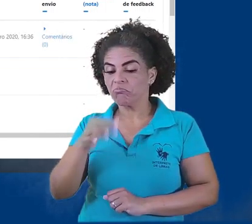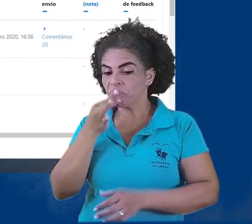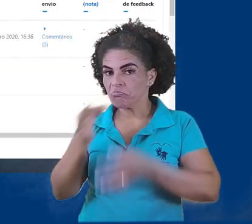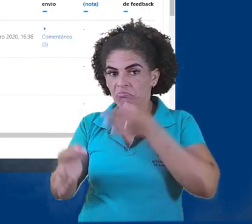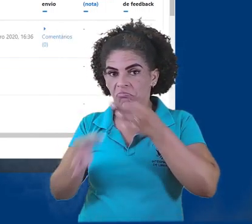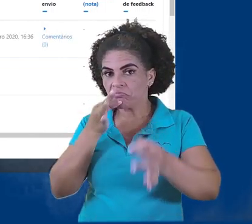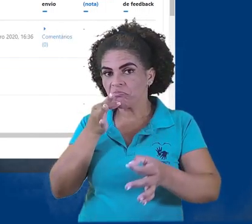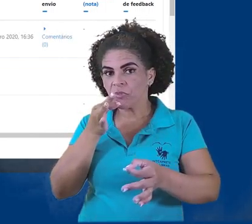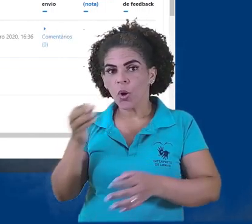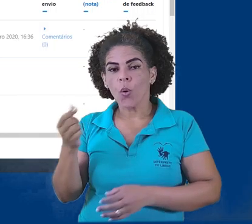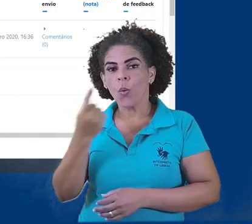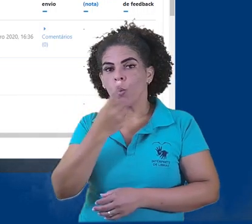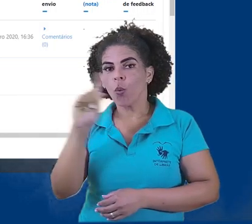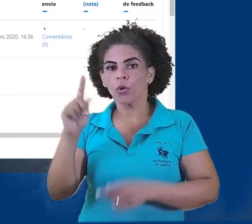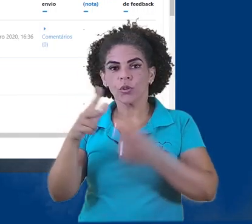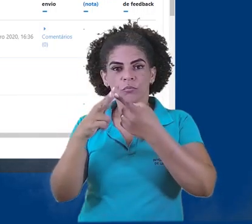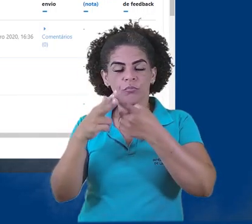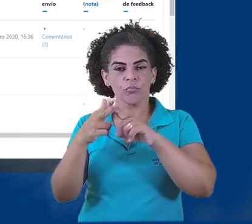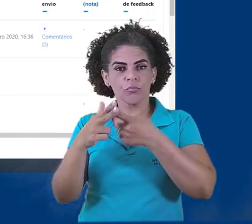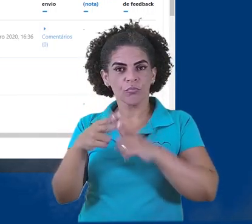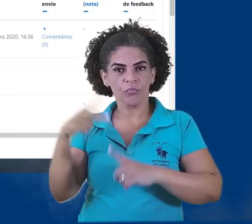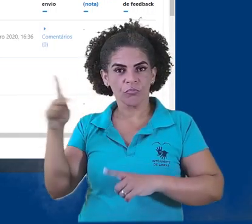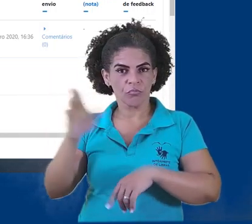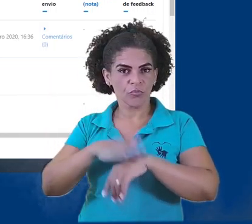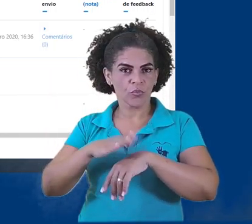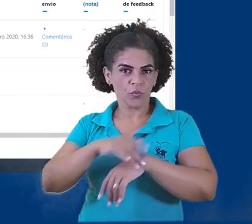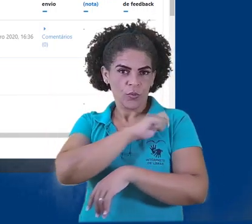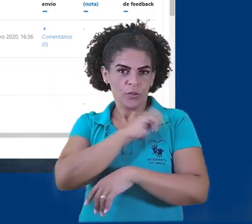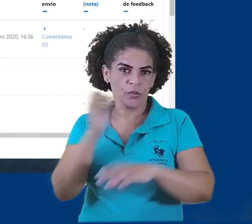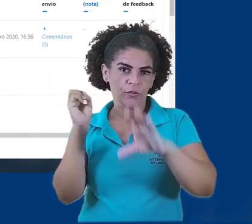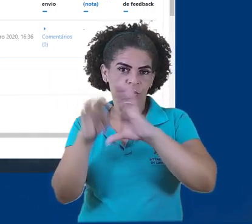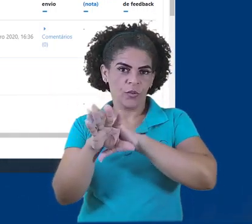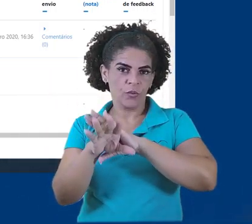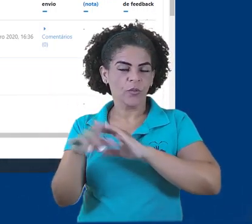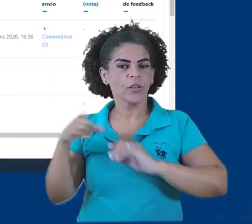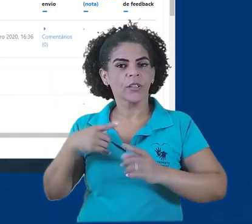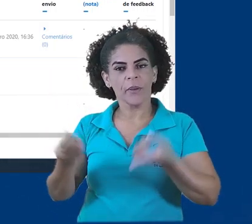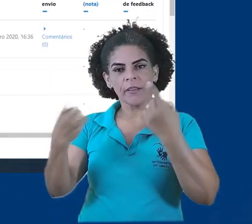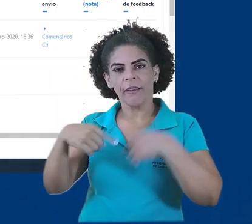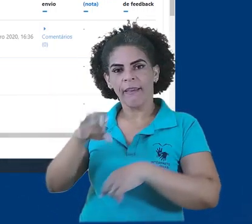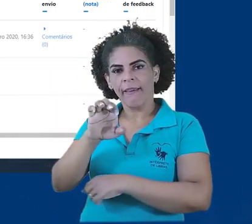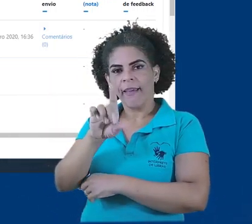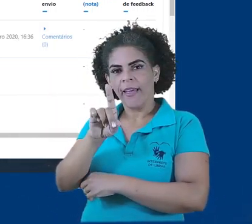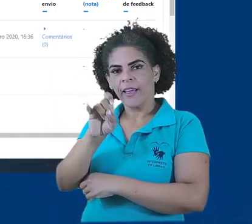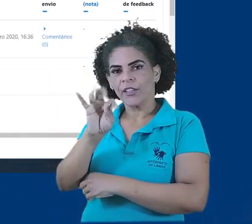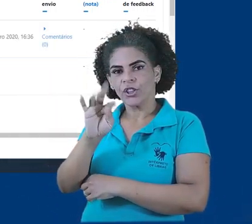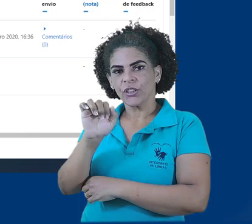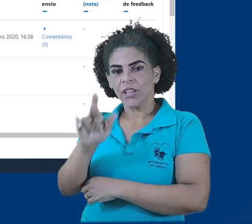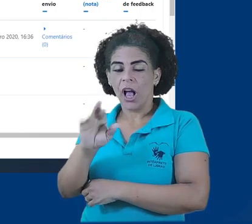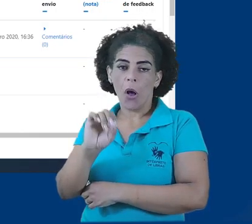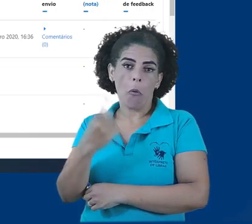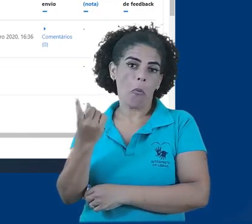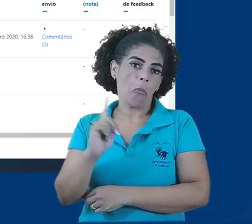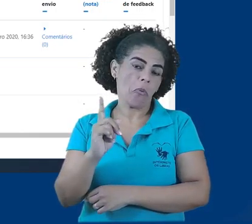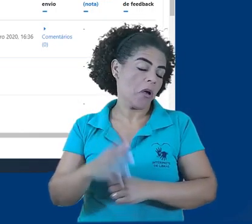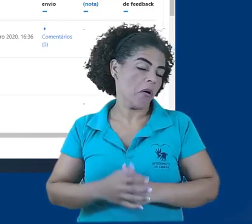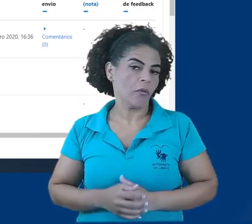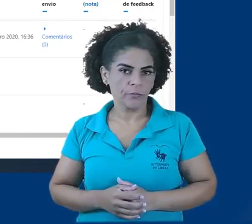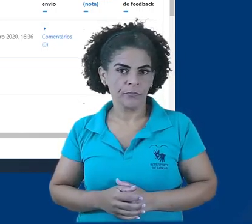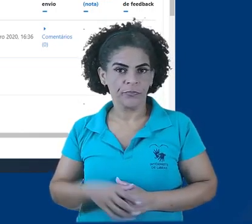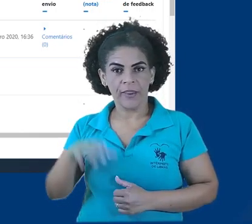comentários últimas modificação está até cindo eu tenho as ações de editar no